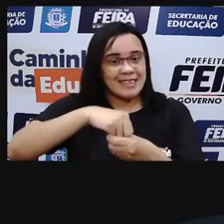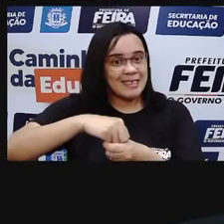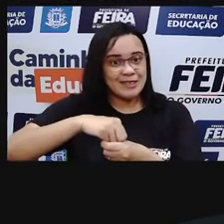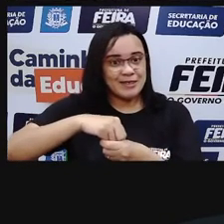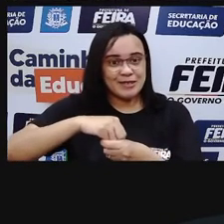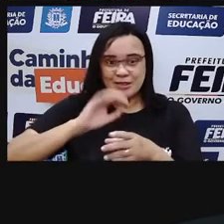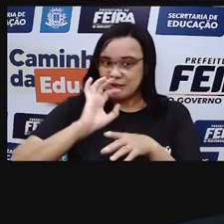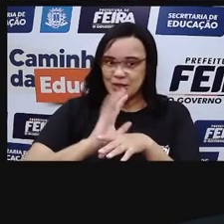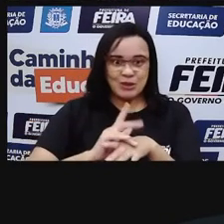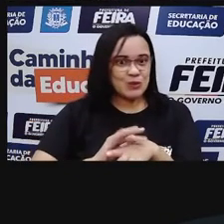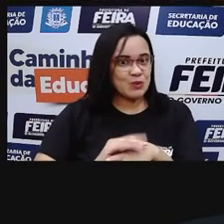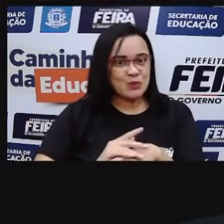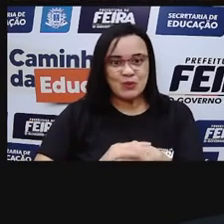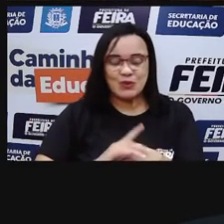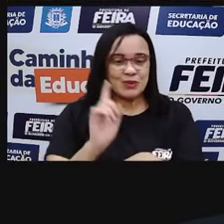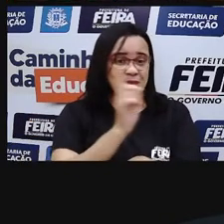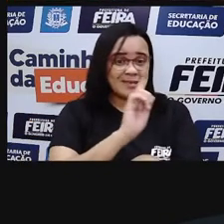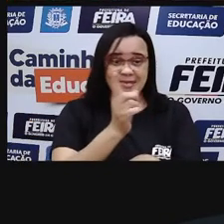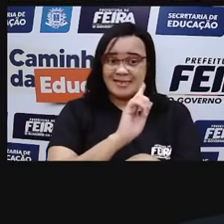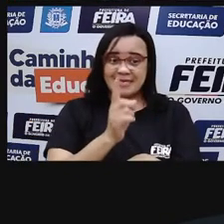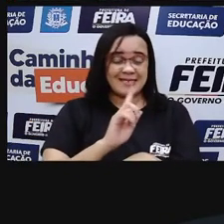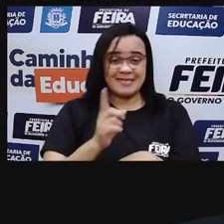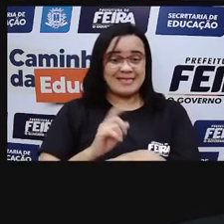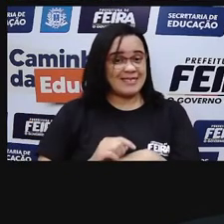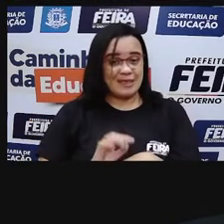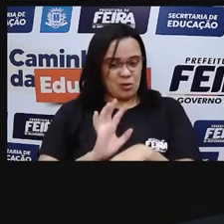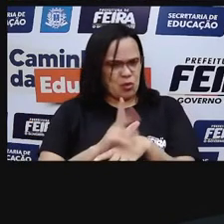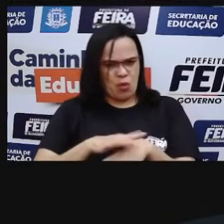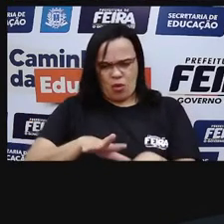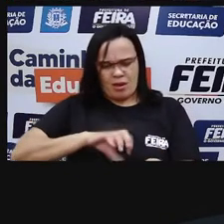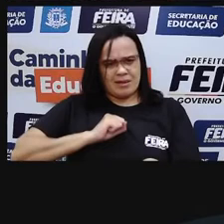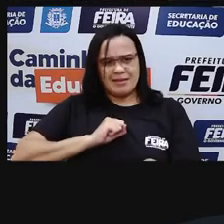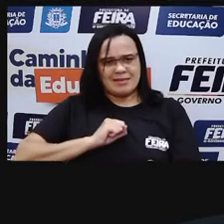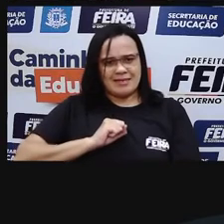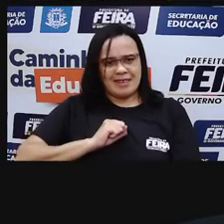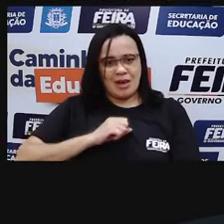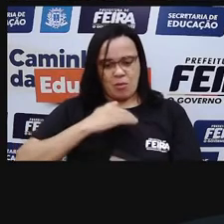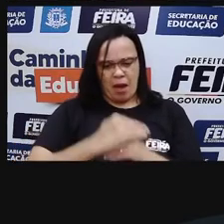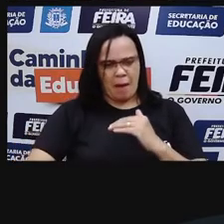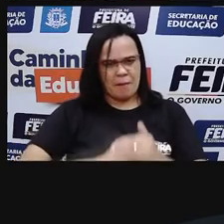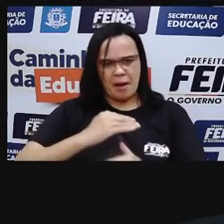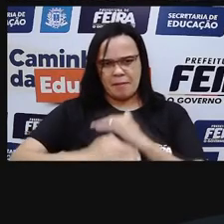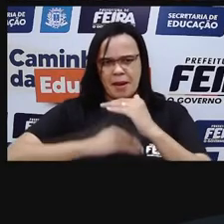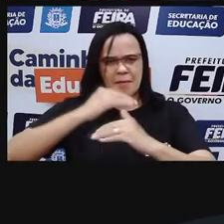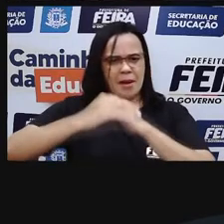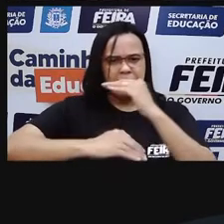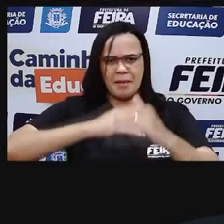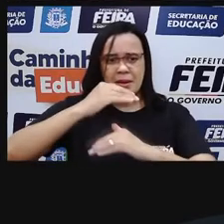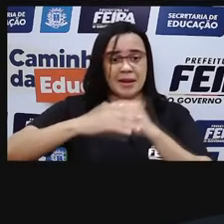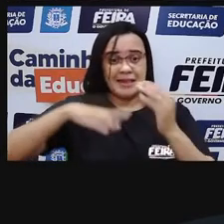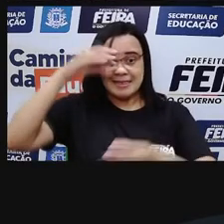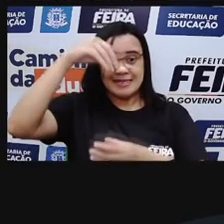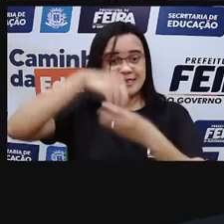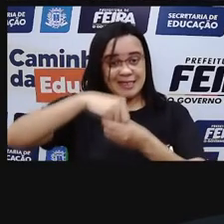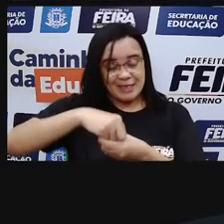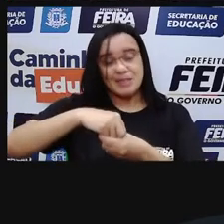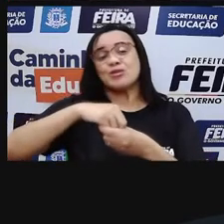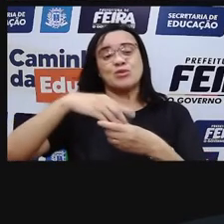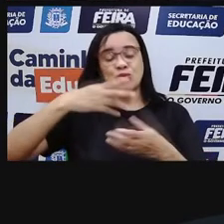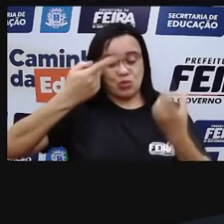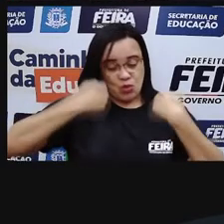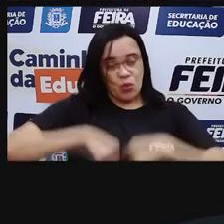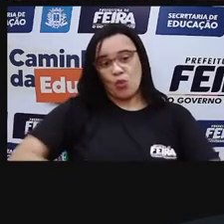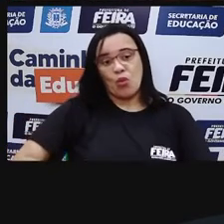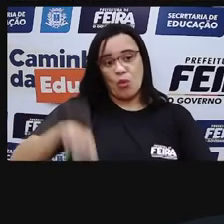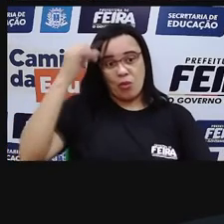vai ser o quê? Ele vai estimular o nosso corpo a produzir anticorpos contra essa doença, para que quando